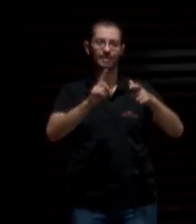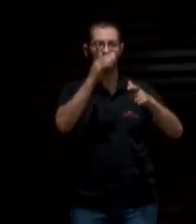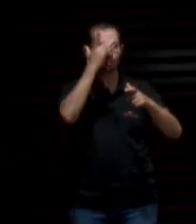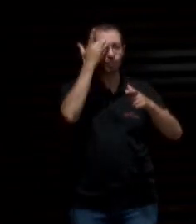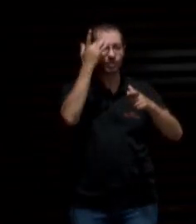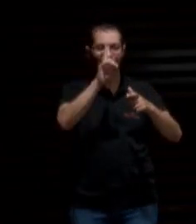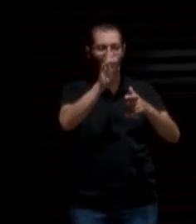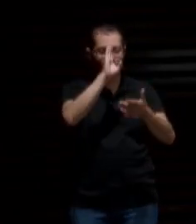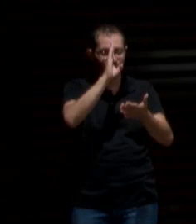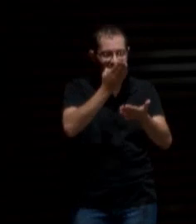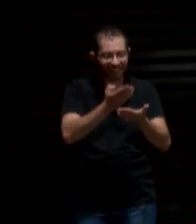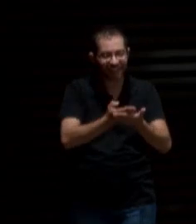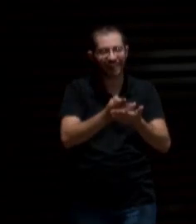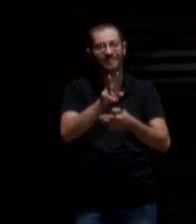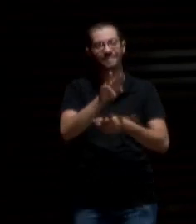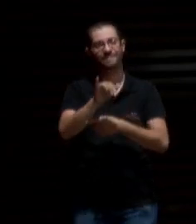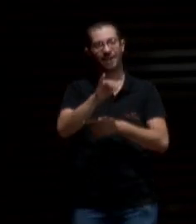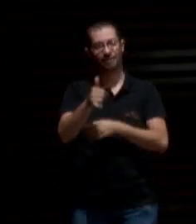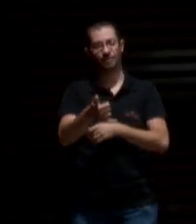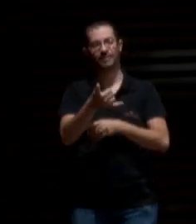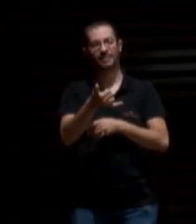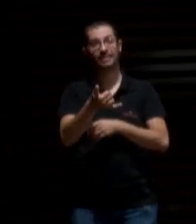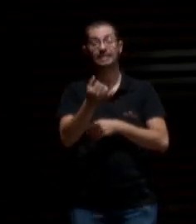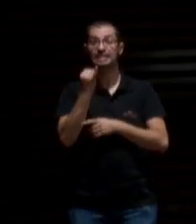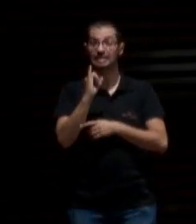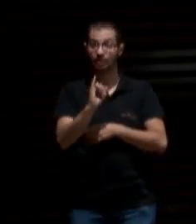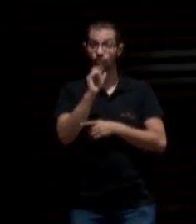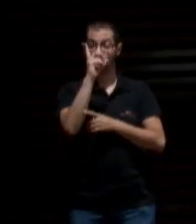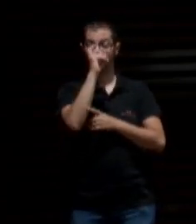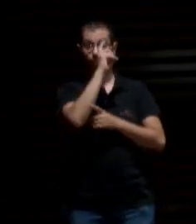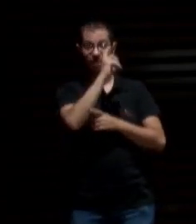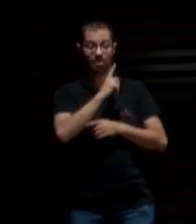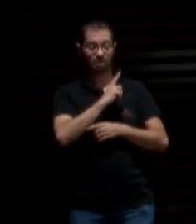Se é com dificuldade que nós somos salvos, onde vai comparecer o ímpio?